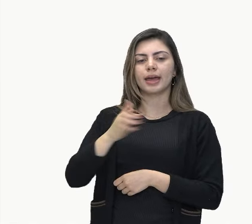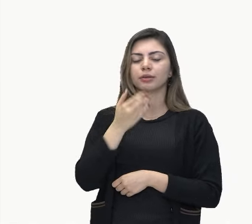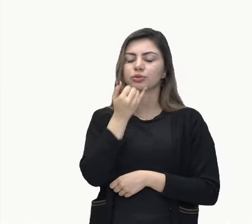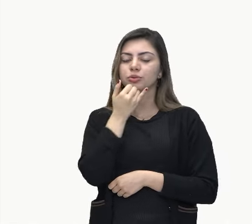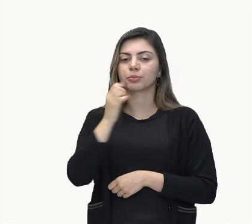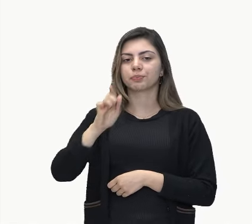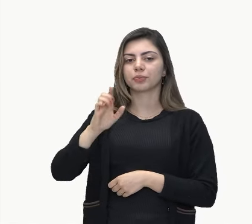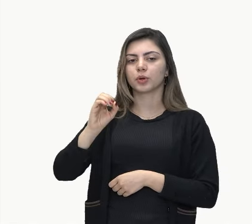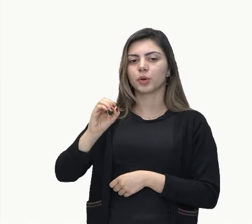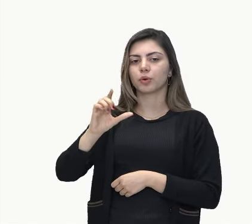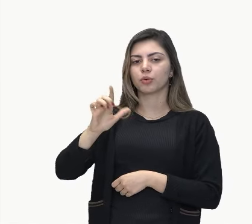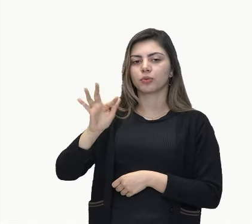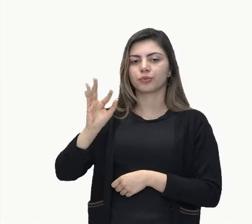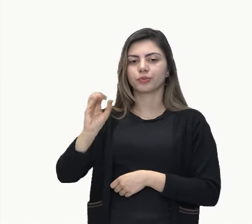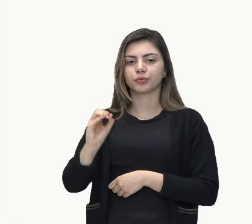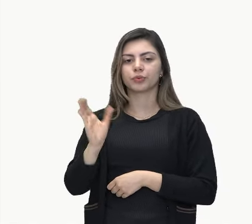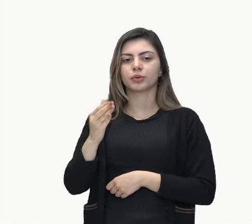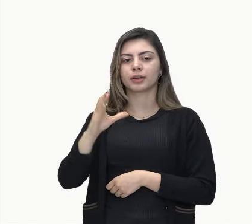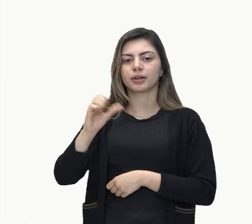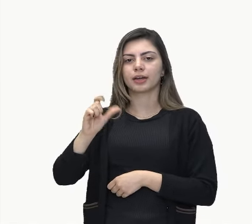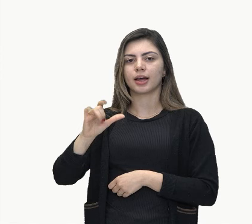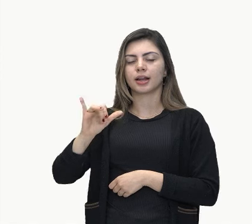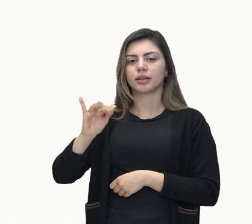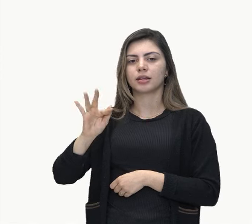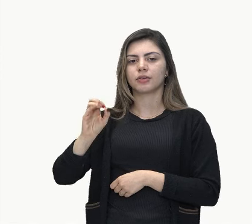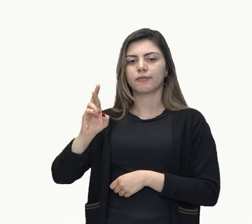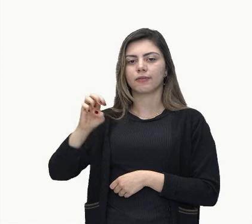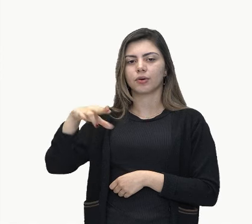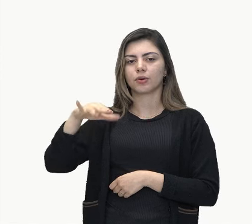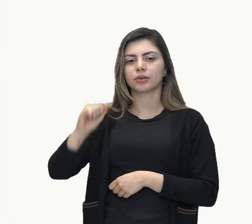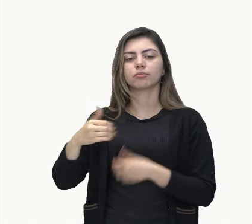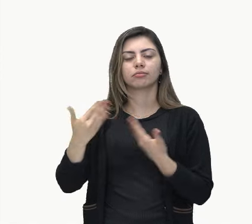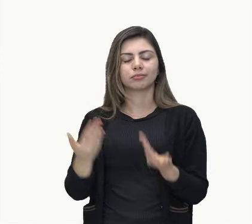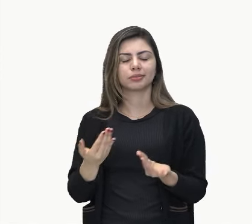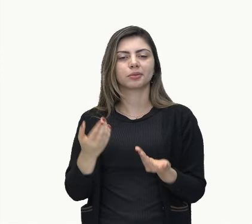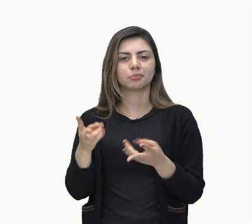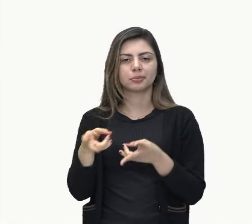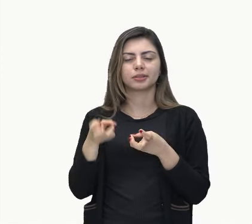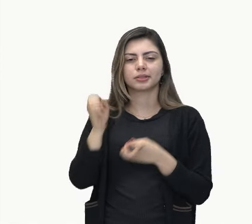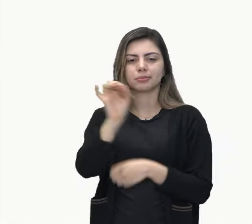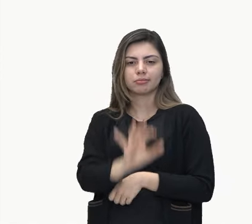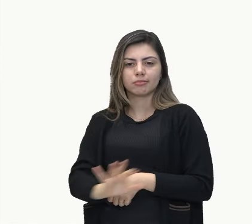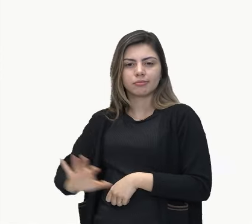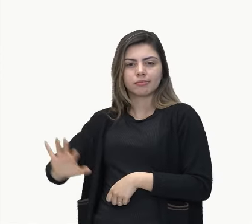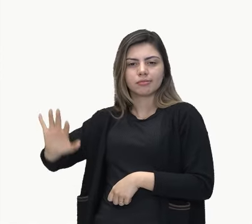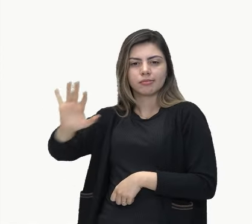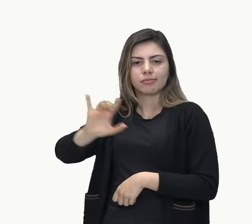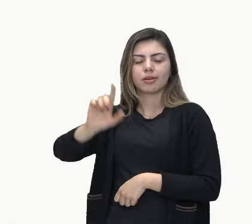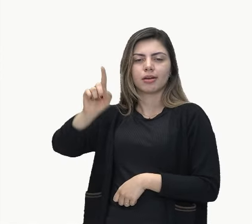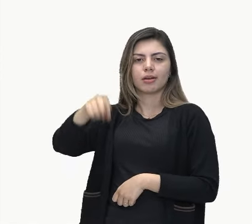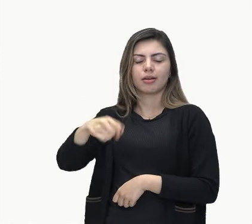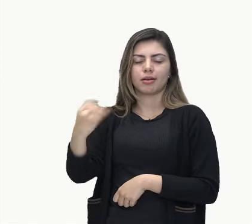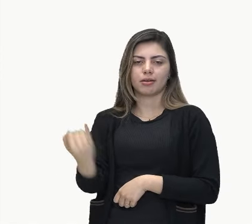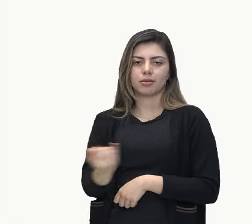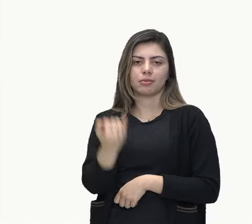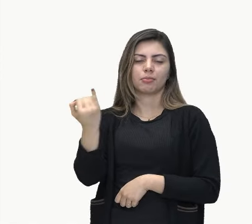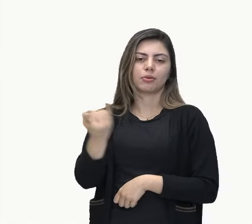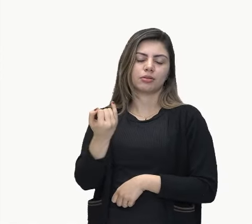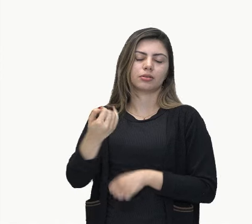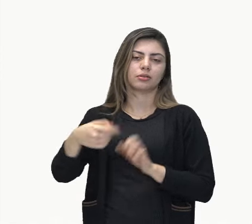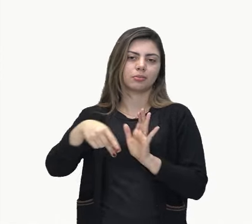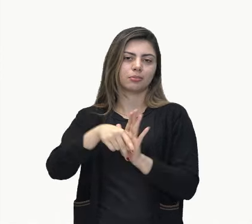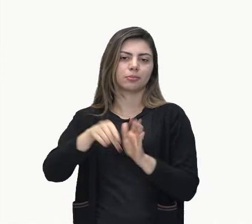aí essa formação territorial desse importante país também para o